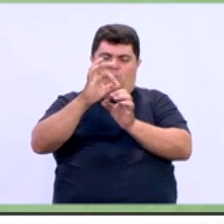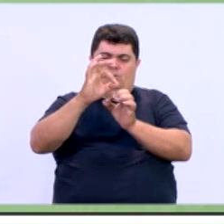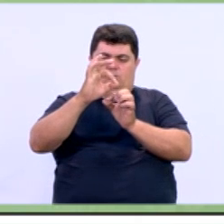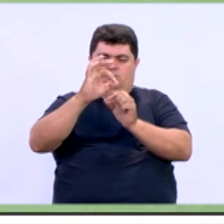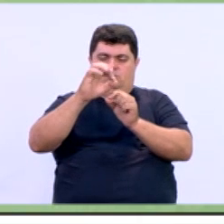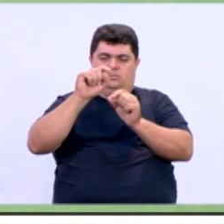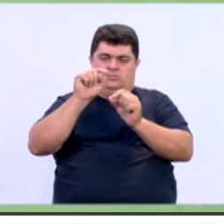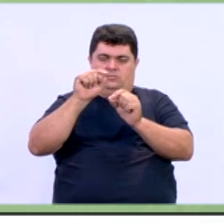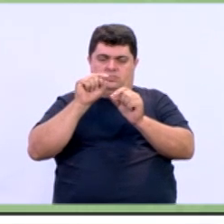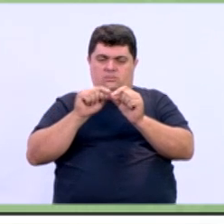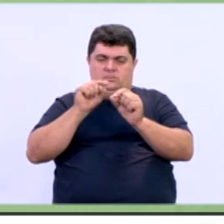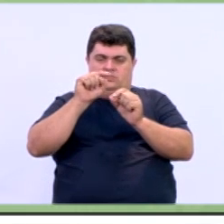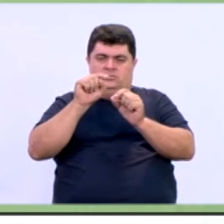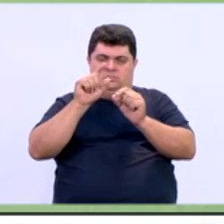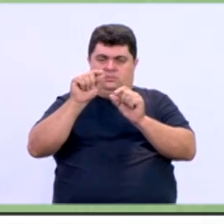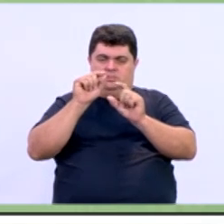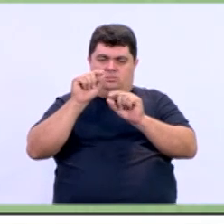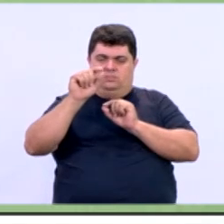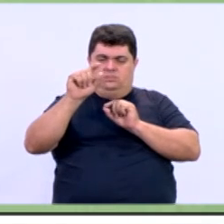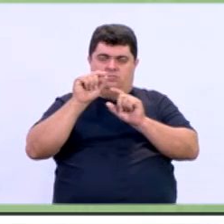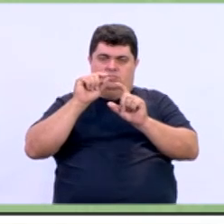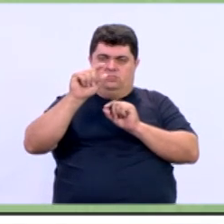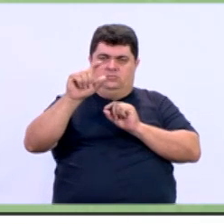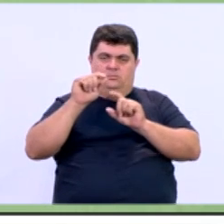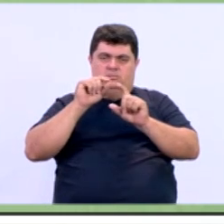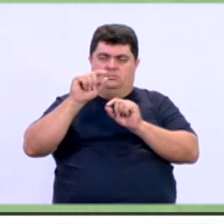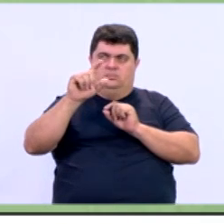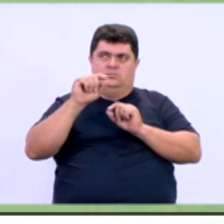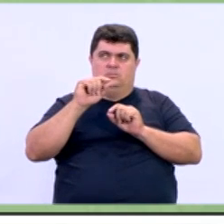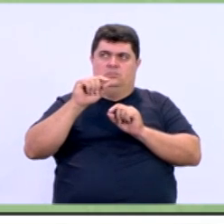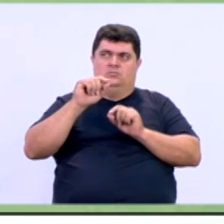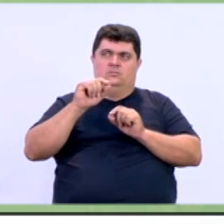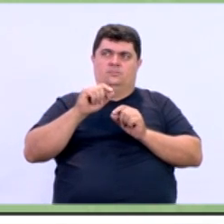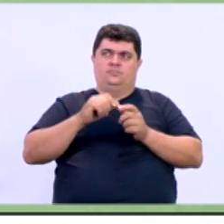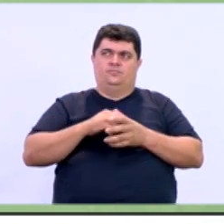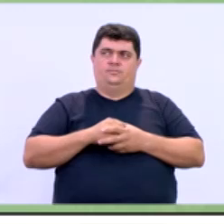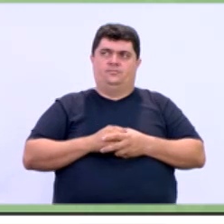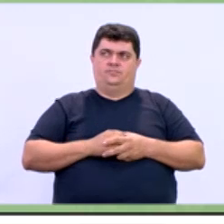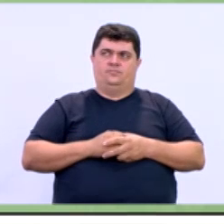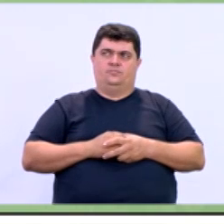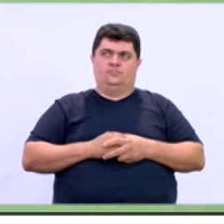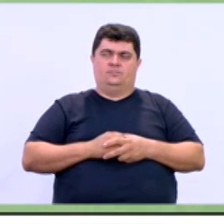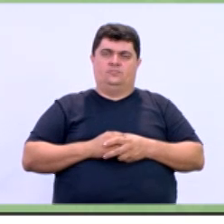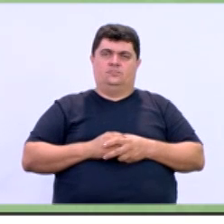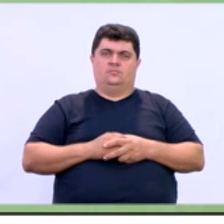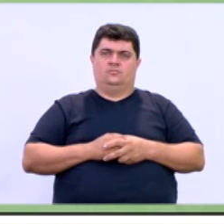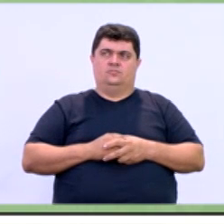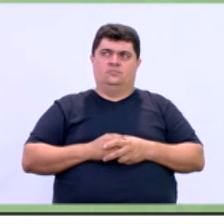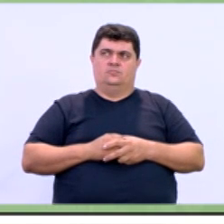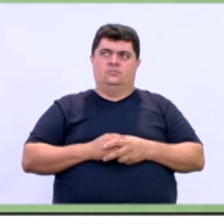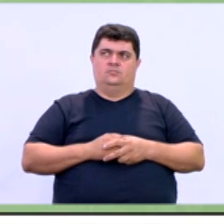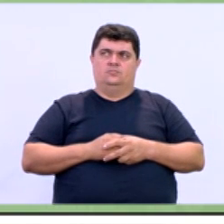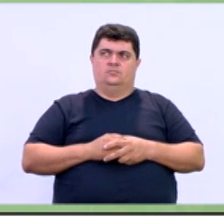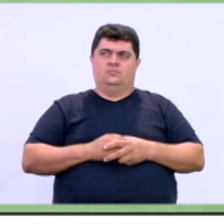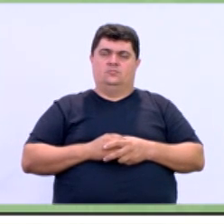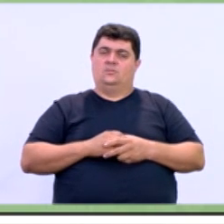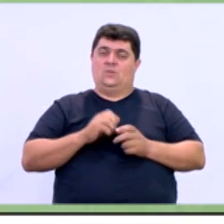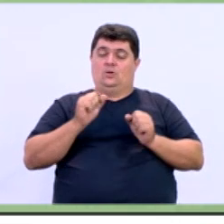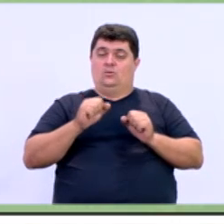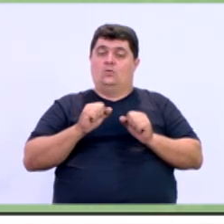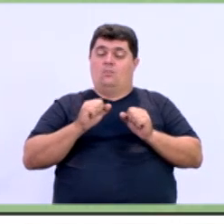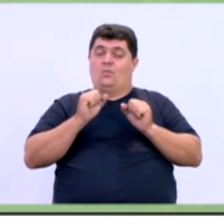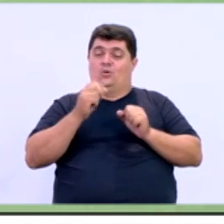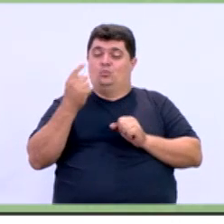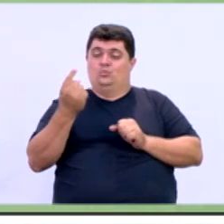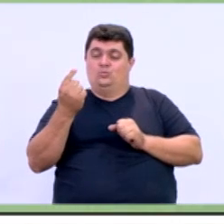tá? Então, é o input rádio. É um campo de botão de rádio que a pessoa vai checar, só vai permitir